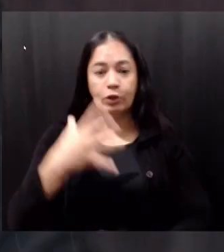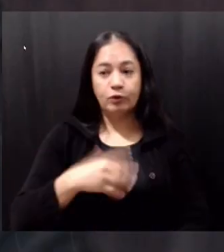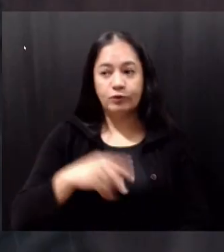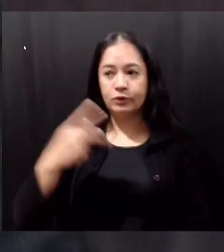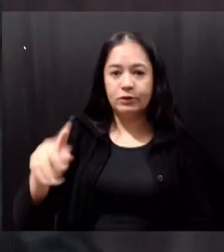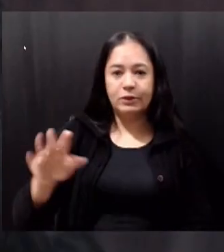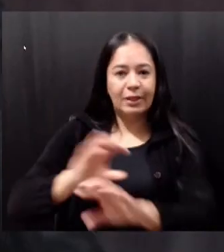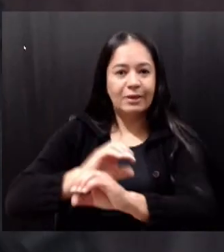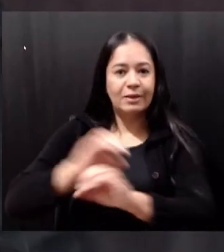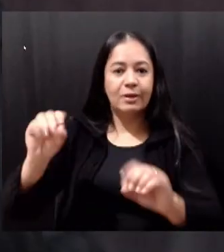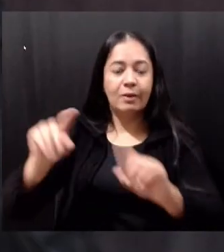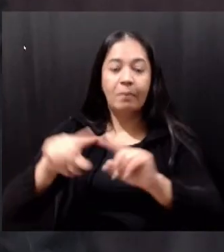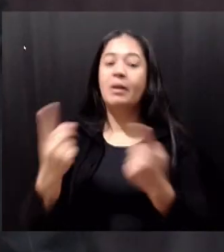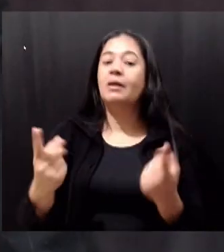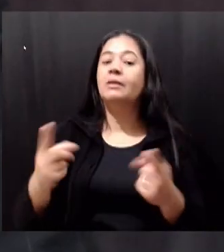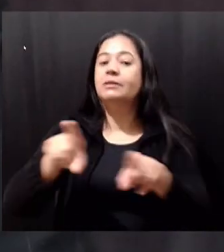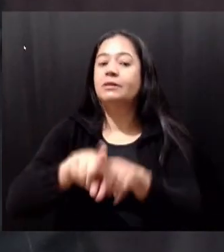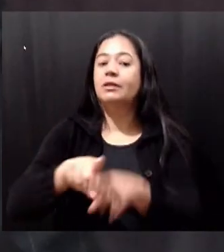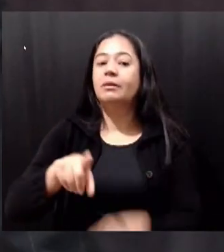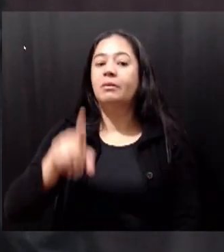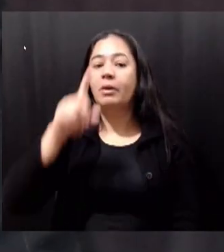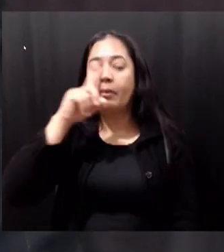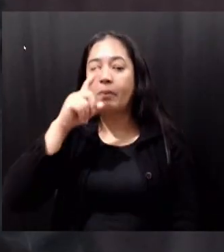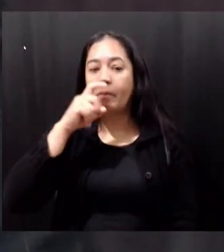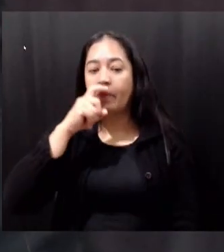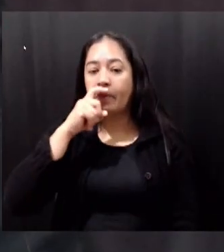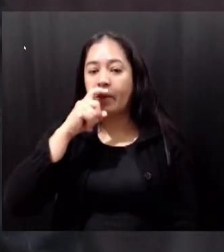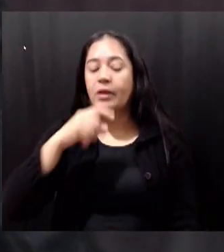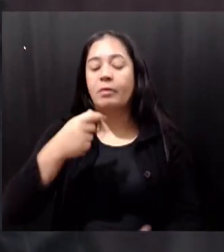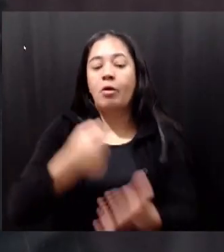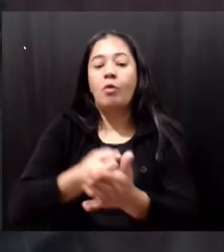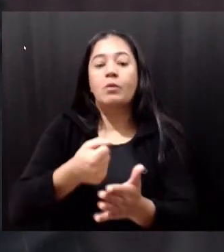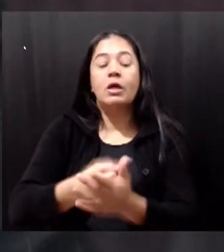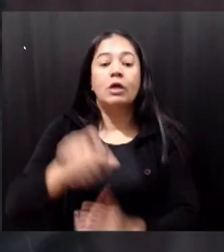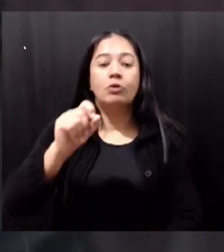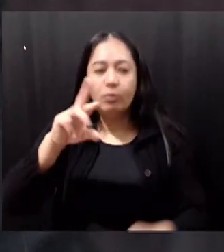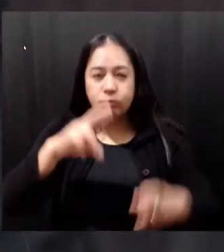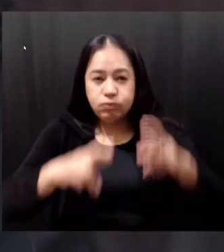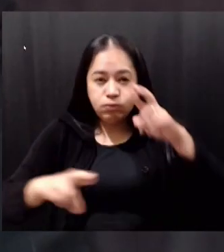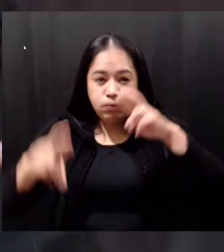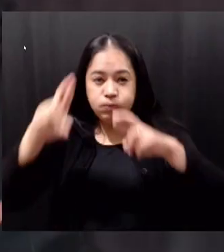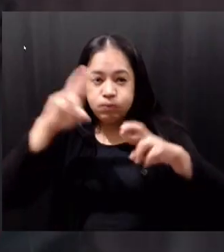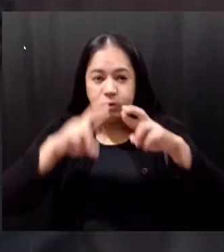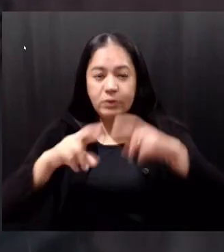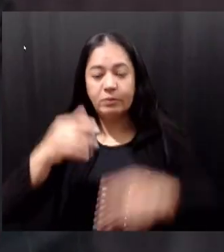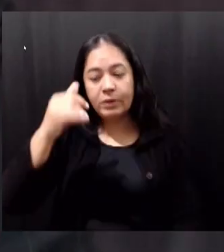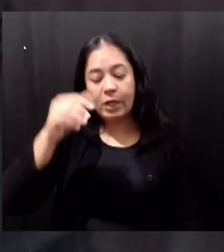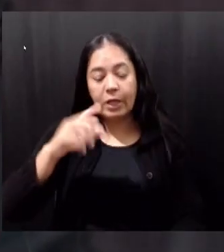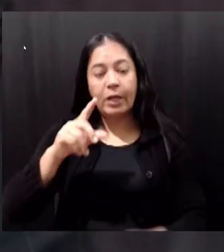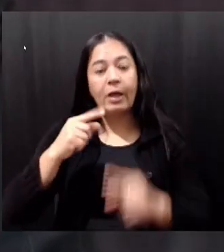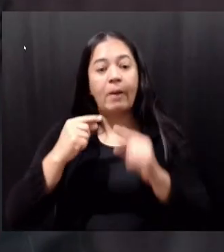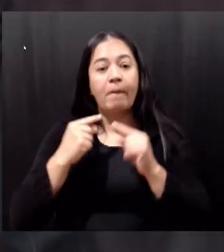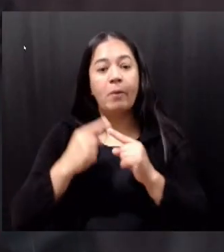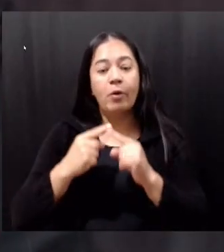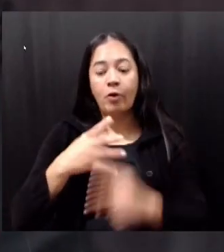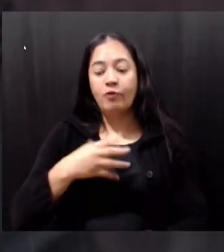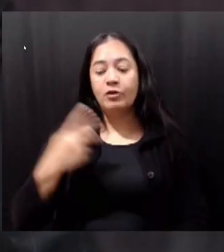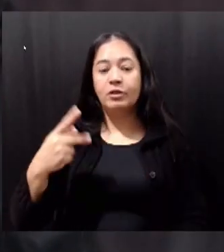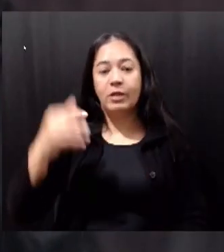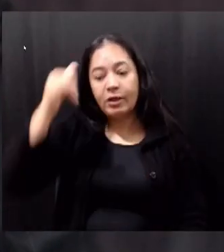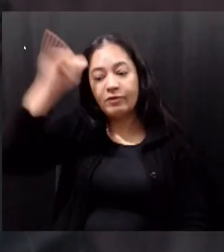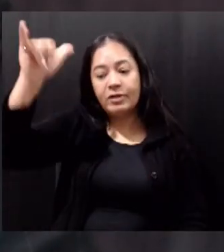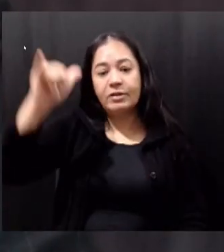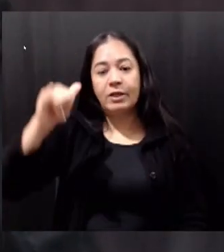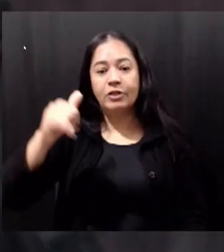também têm o dever de vigiar, para que os filhos não façam nada de mal com os outros.